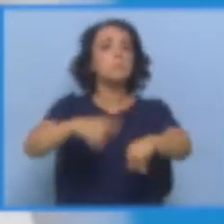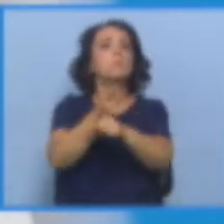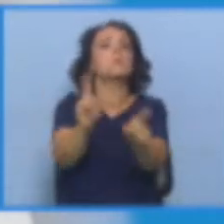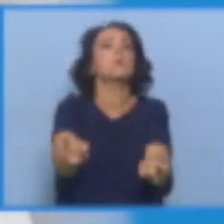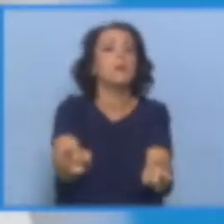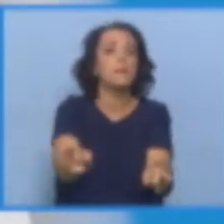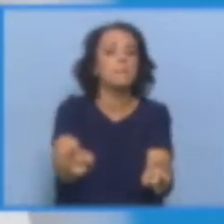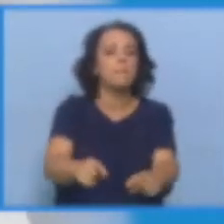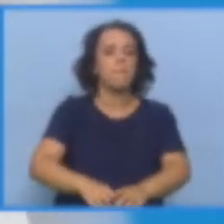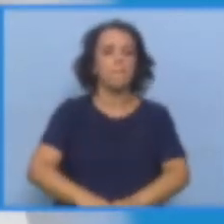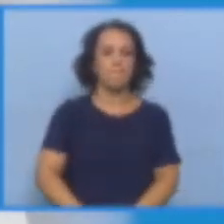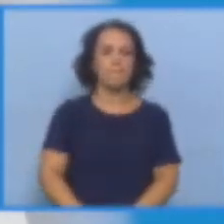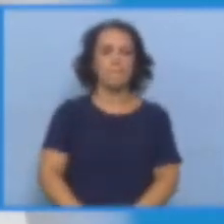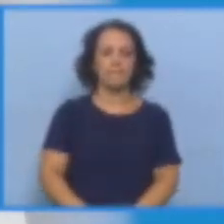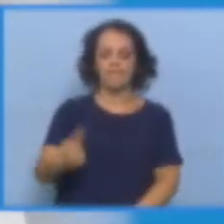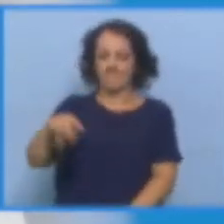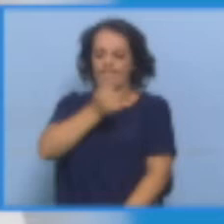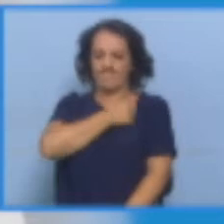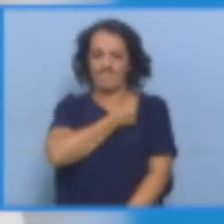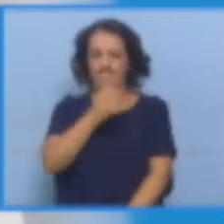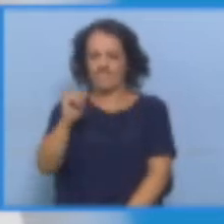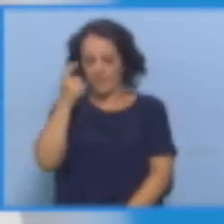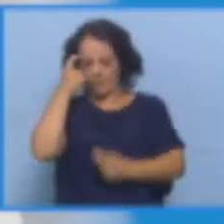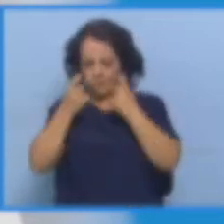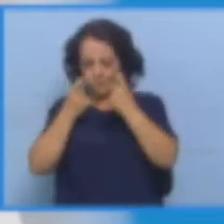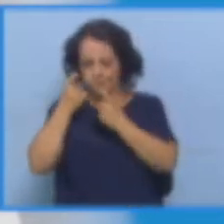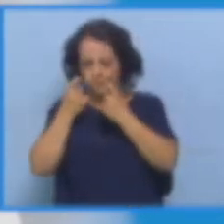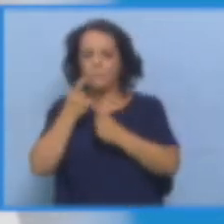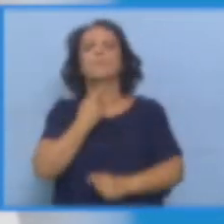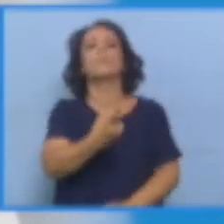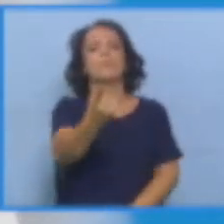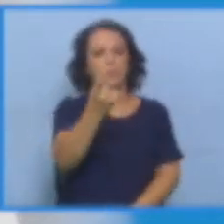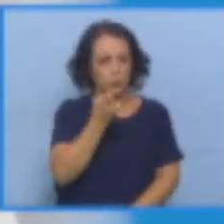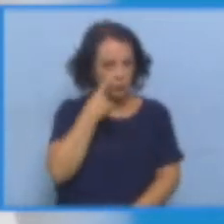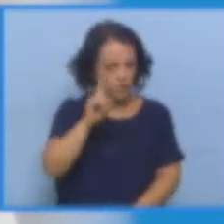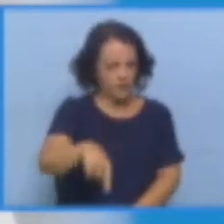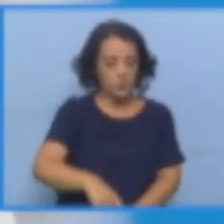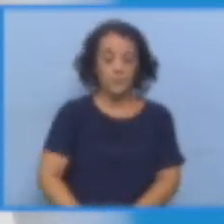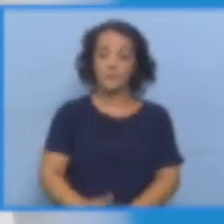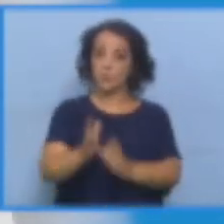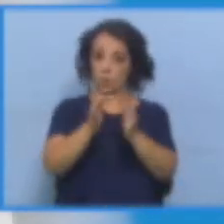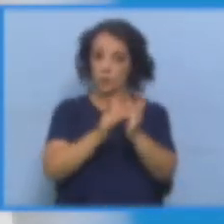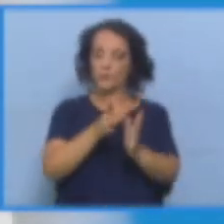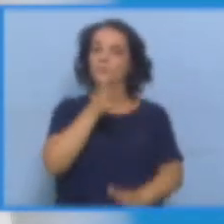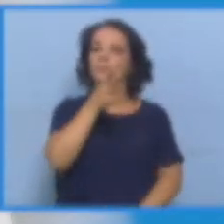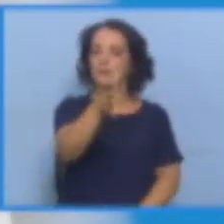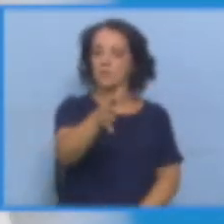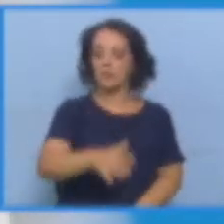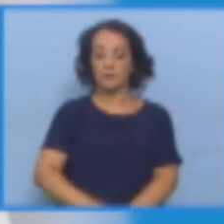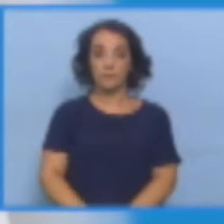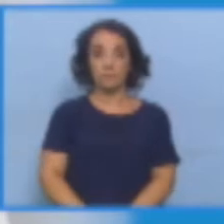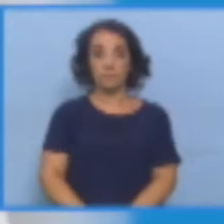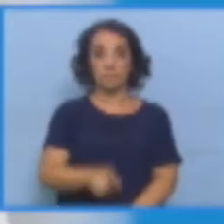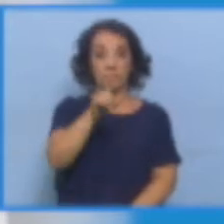Em casa, os discípulos interrogaram de novo sobre este assunto. Jesus disse-lhes então: quem repudiar a